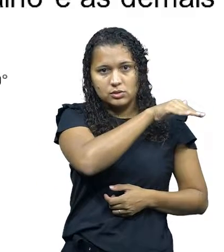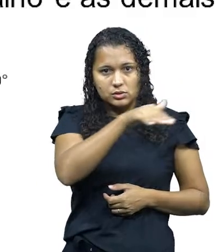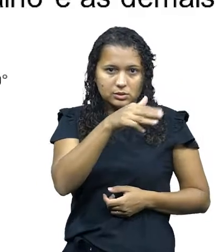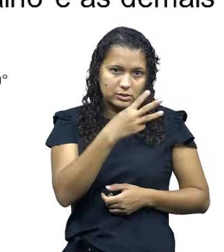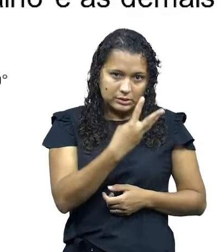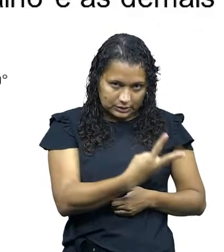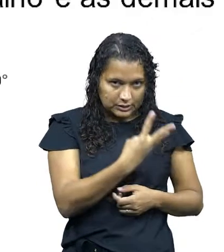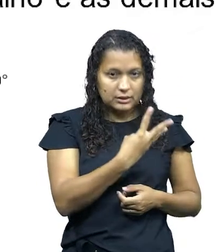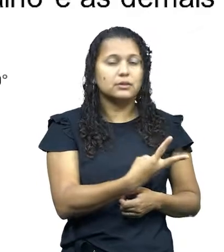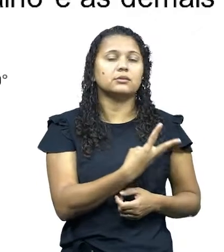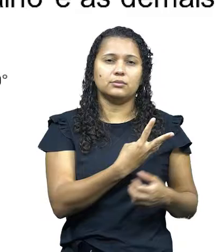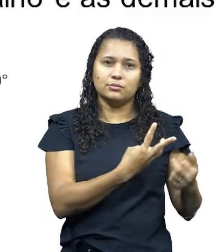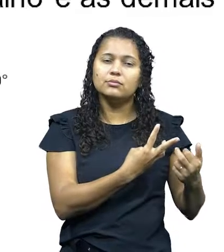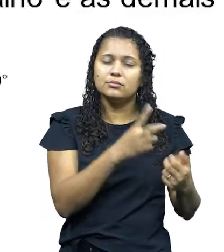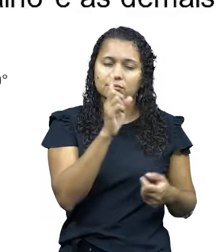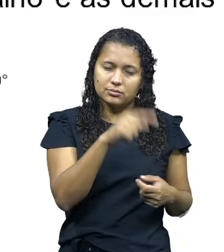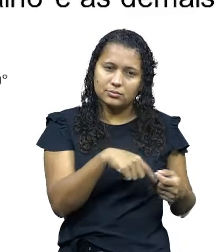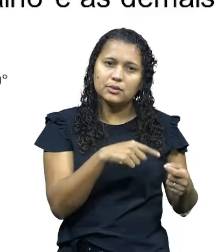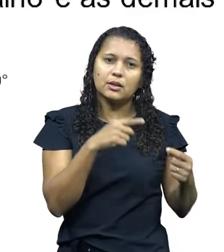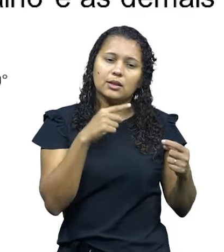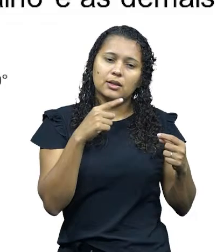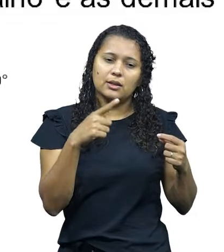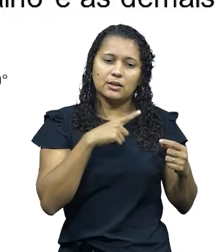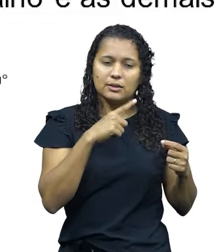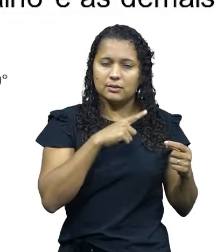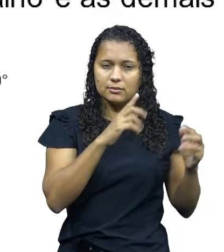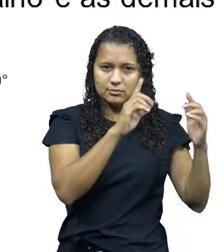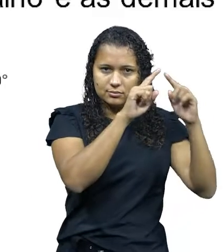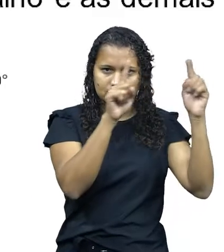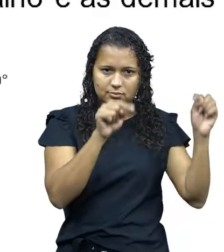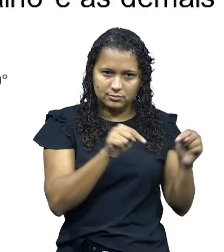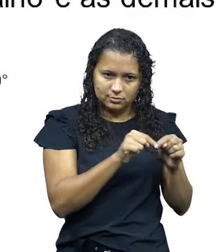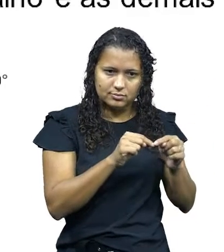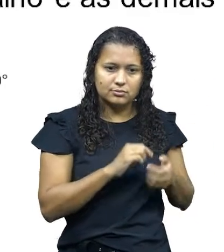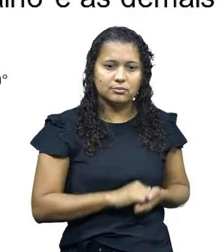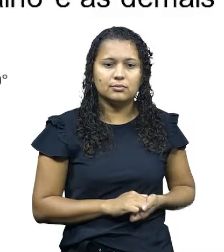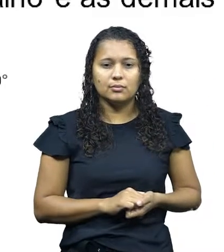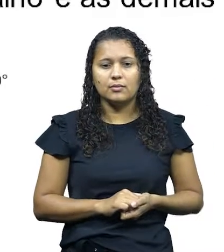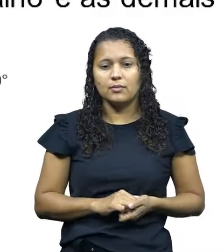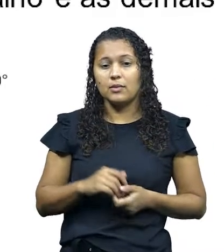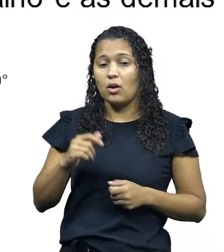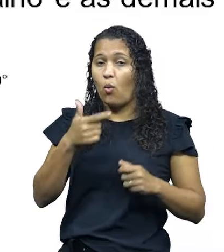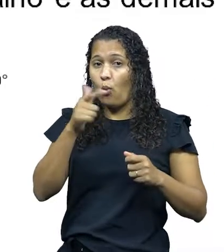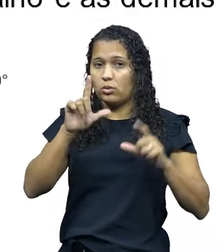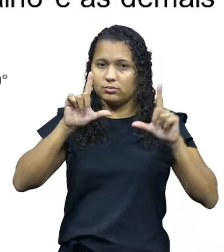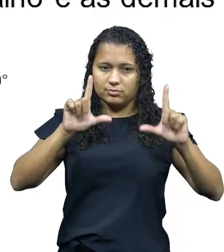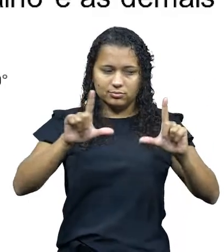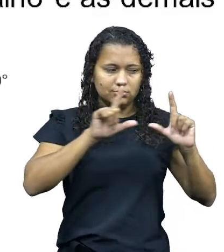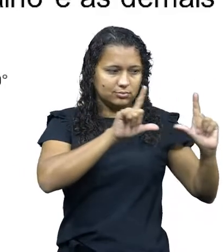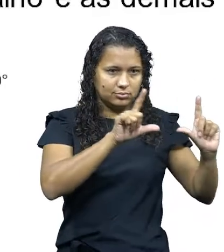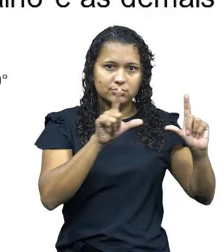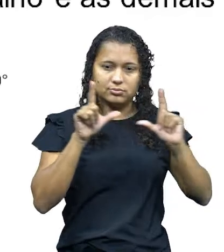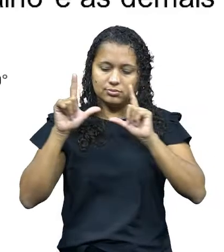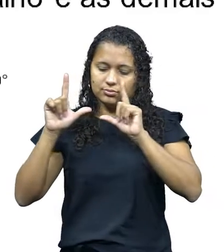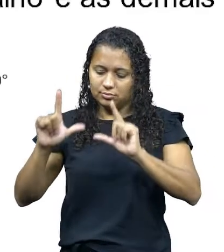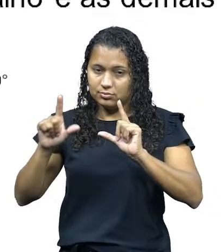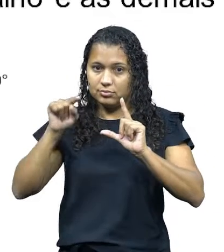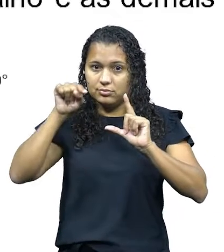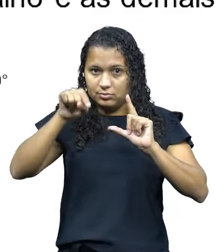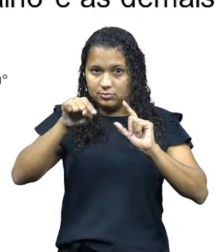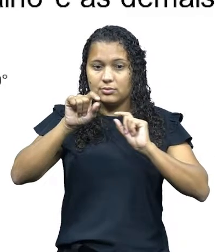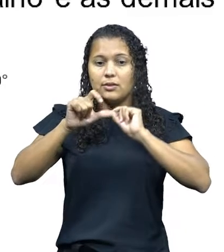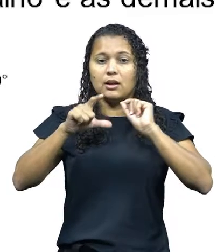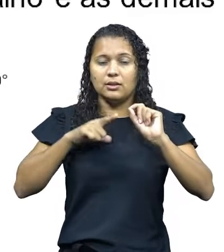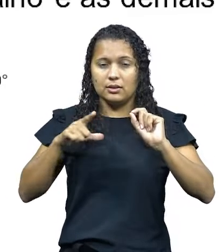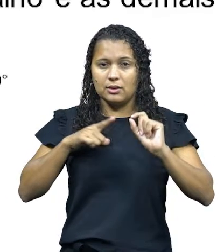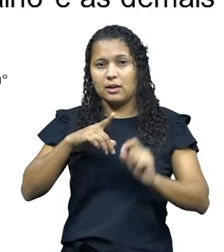projeção da face frontal. Já na segunda, nós temos uma projeção